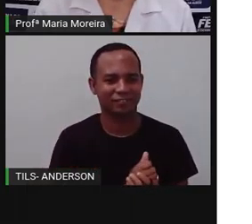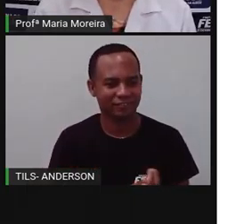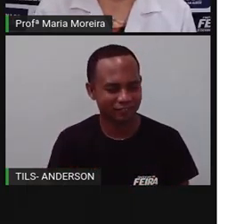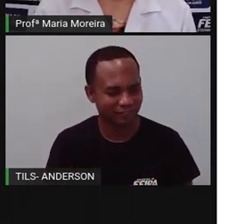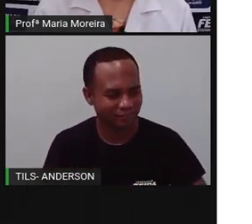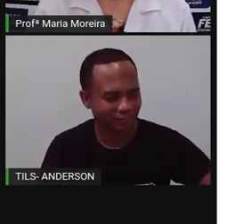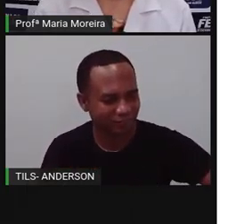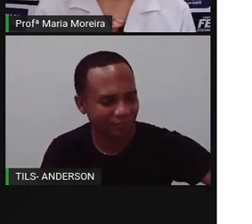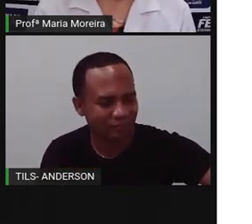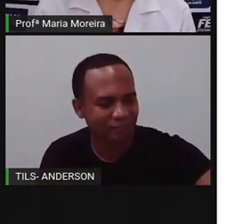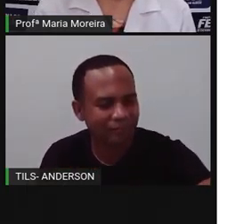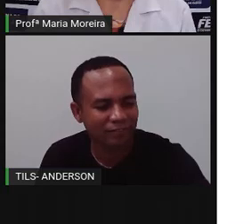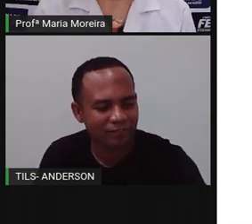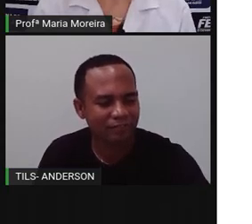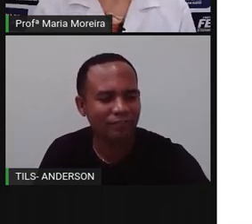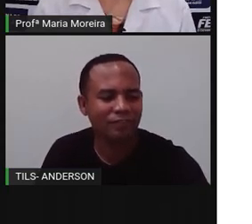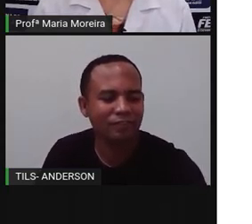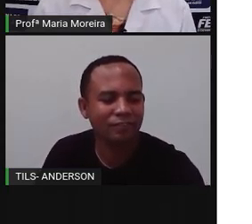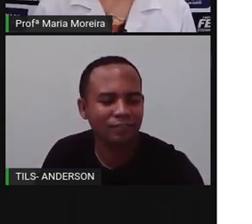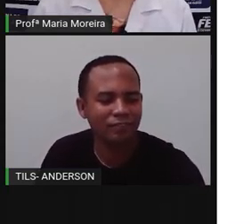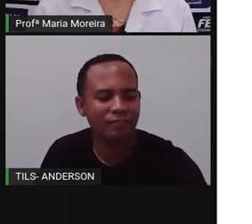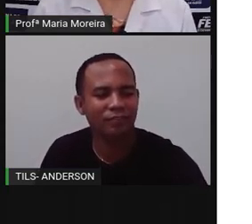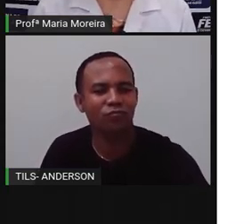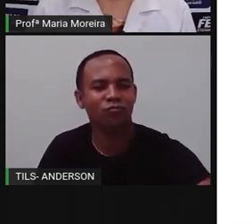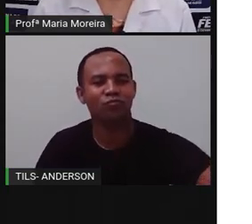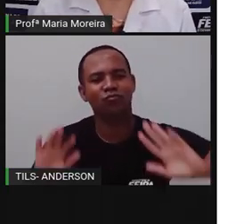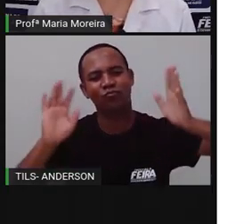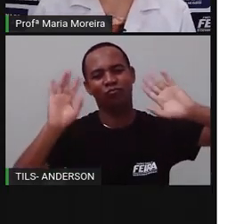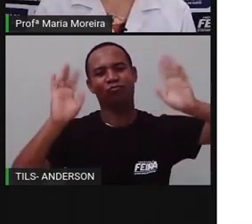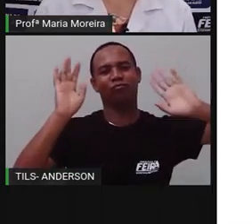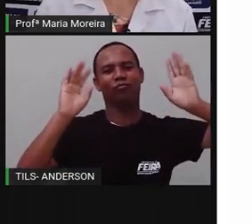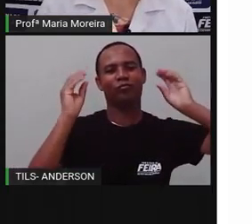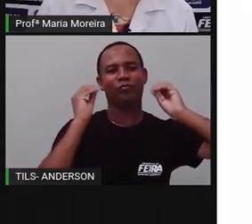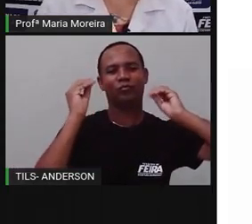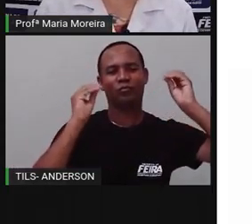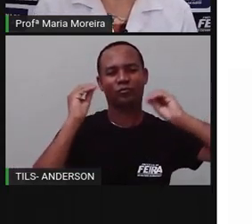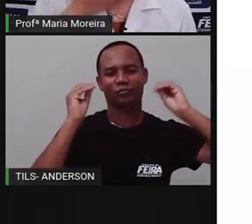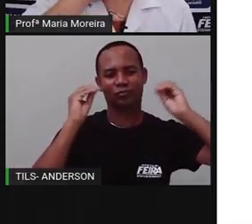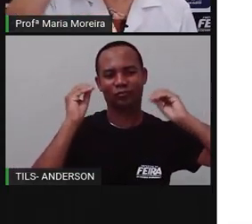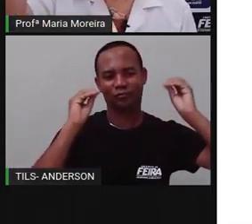da lagoa, que tem o jacaré. Um beijo para os alunos que estão assistindo a gente também lá na